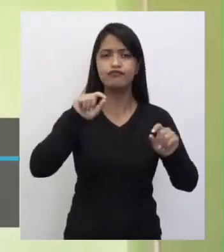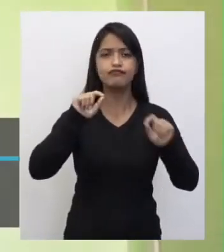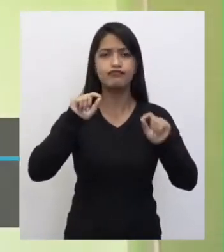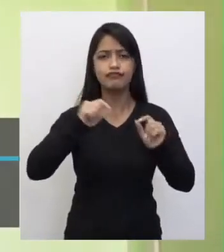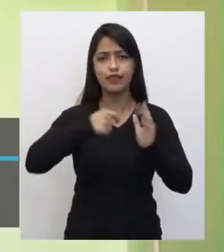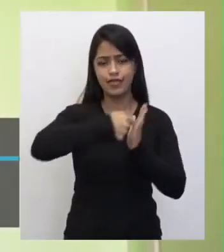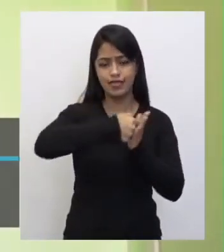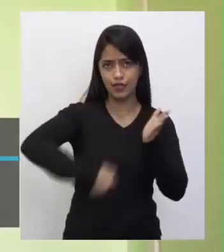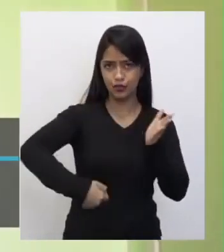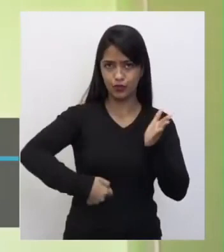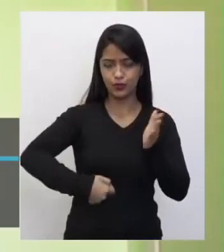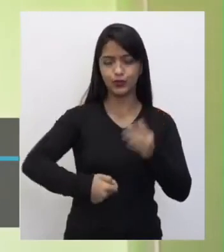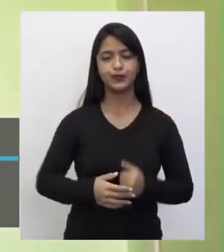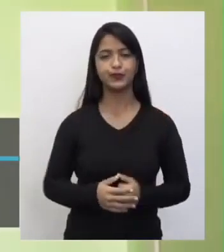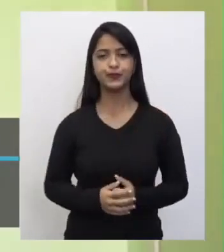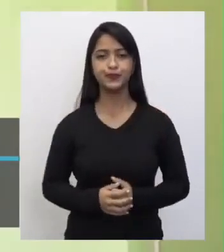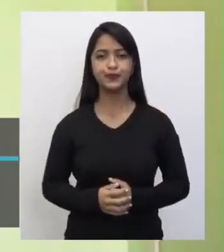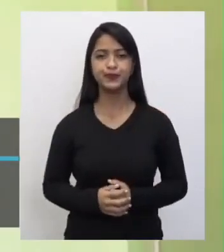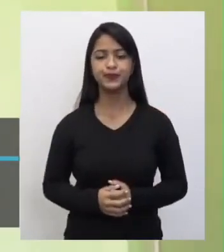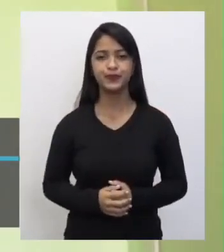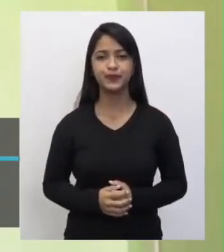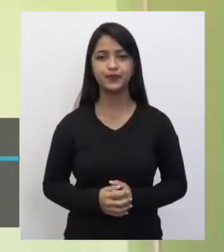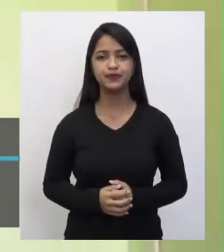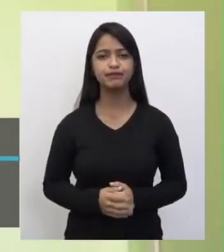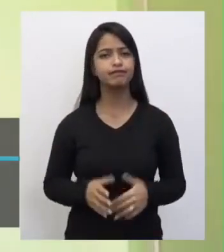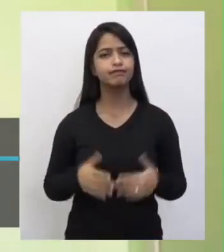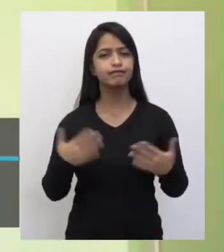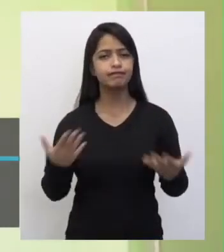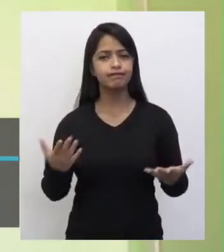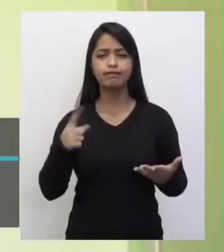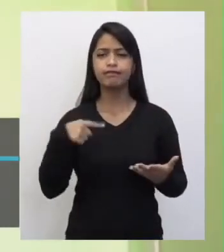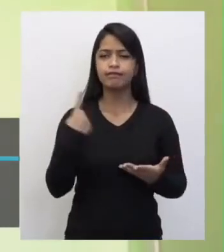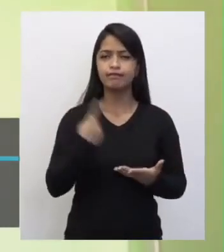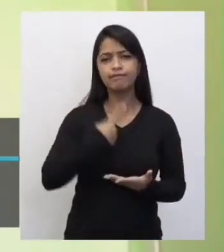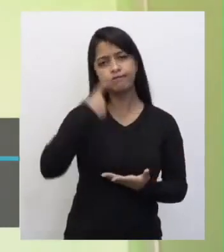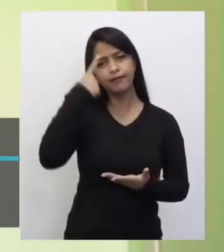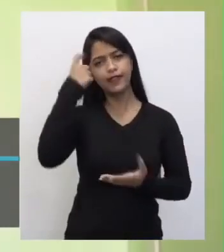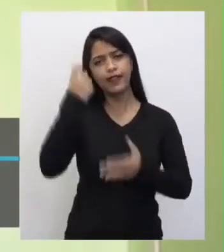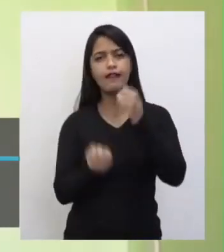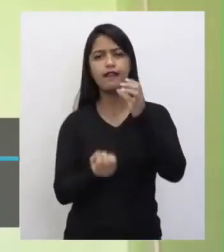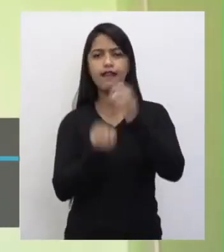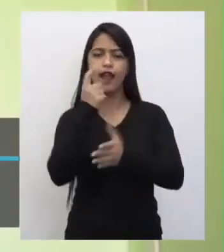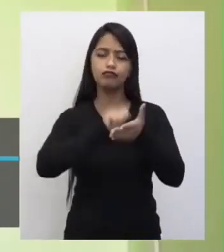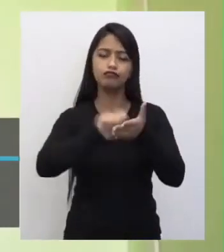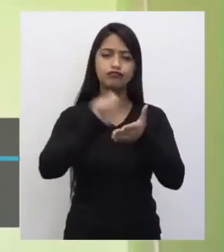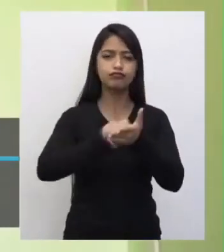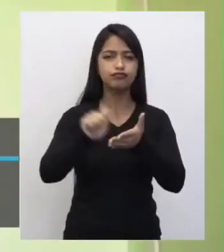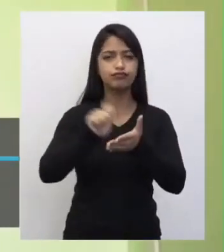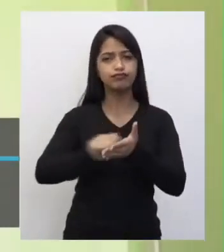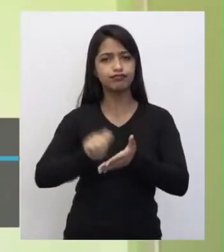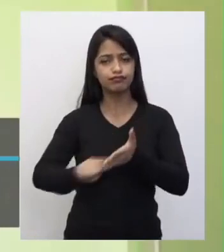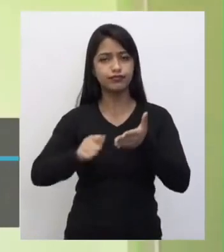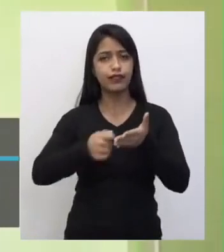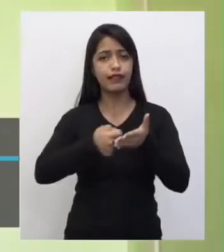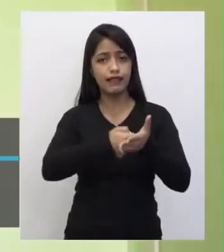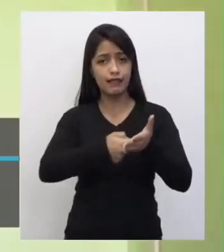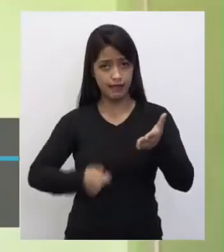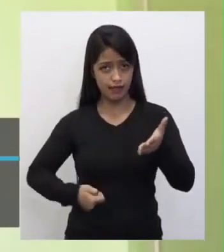de textos. E quando nós produzimos um texto, nós